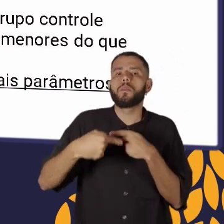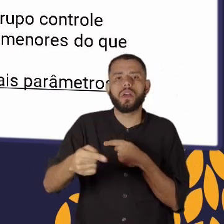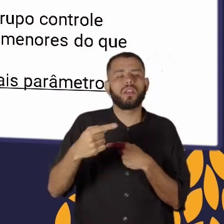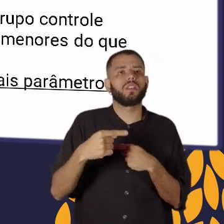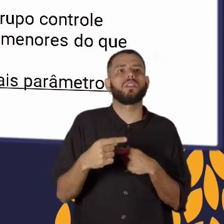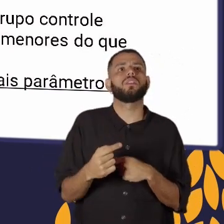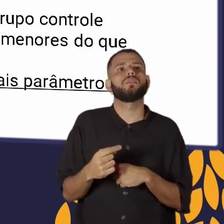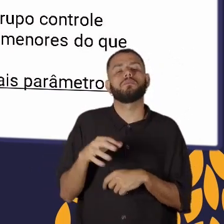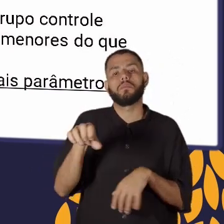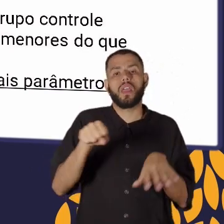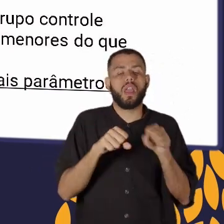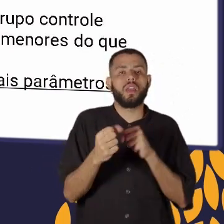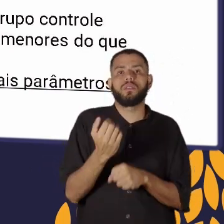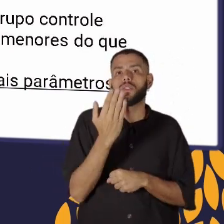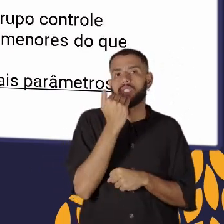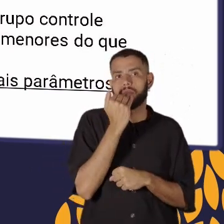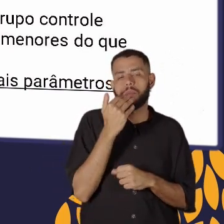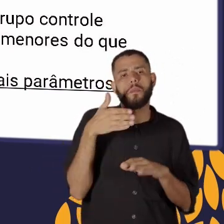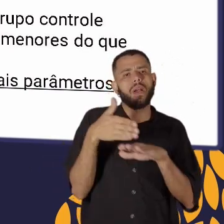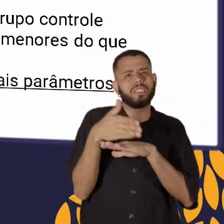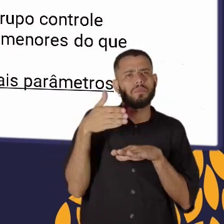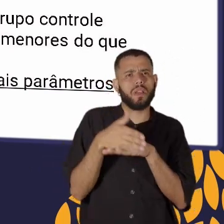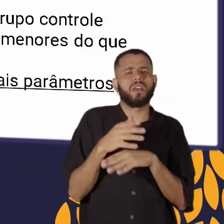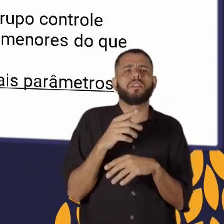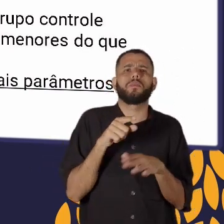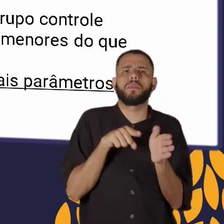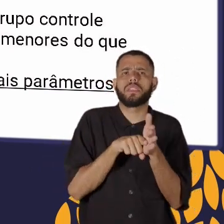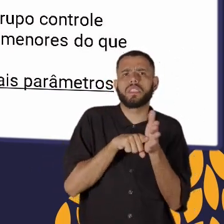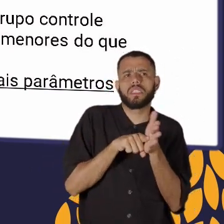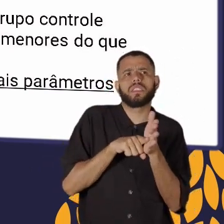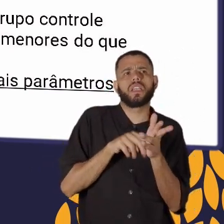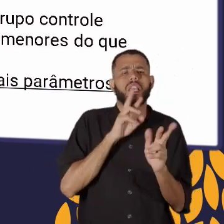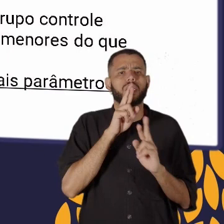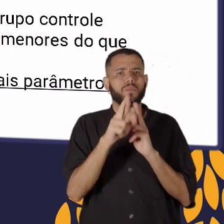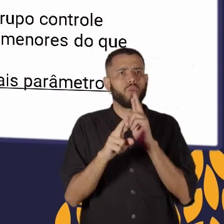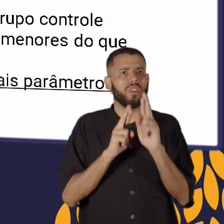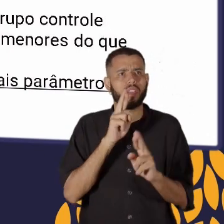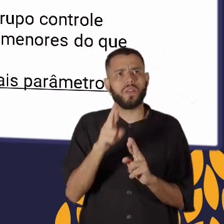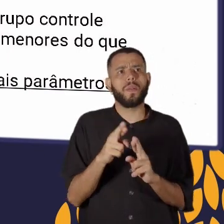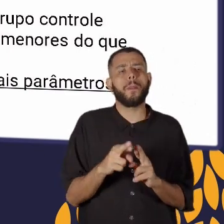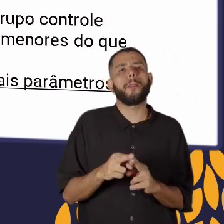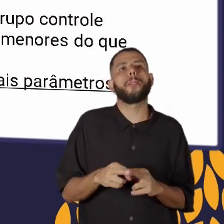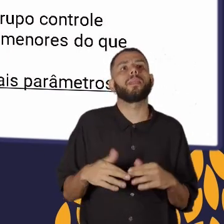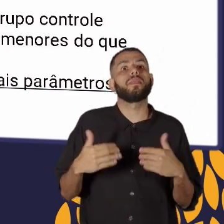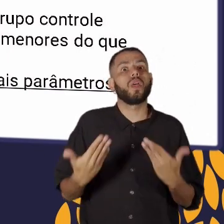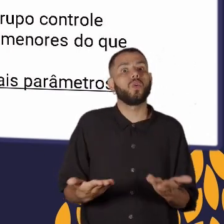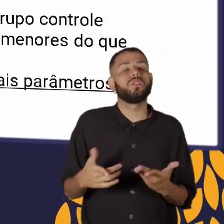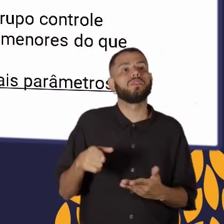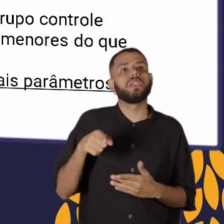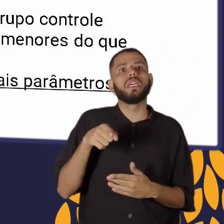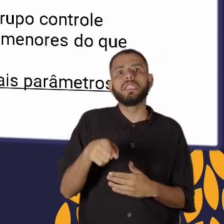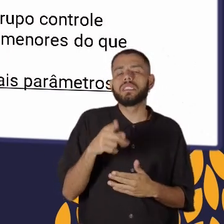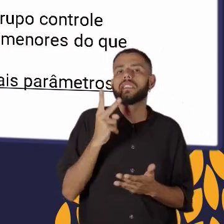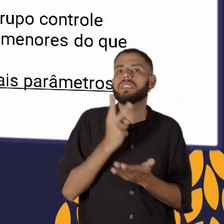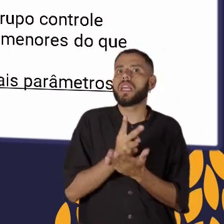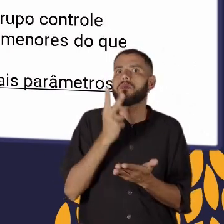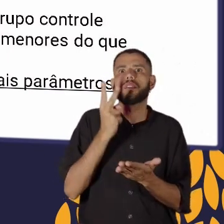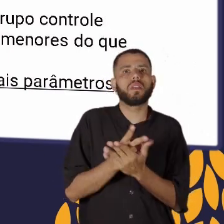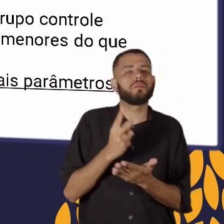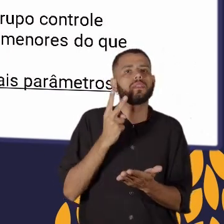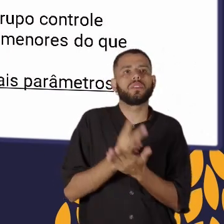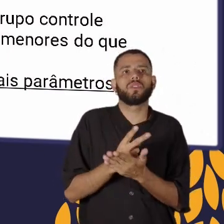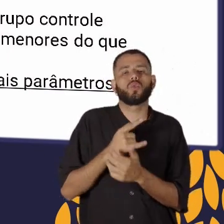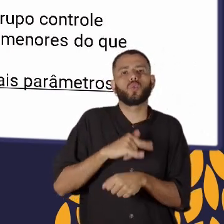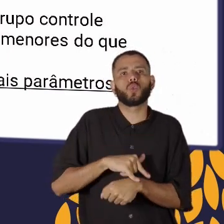pegar os medicamentos e participar da pesquisa, né, responder aos questionários, e elas coletavam urina toda ida, né? E aí a